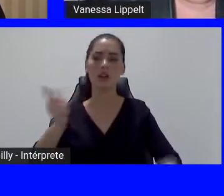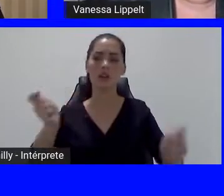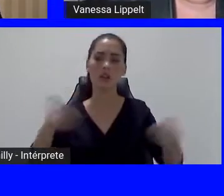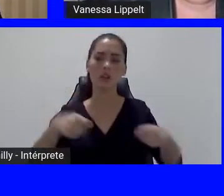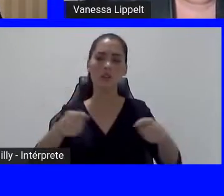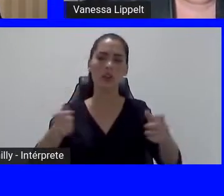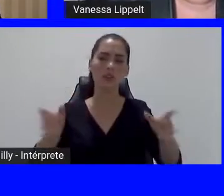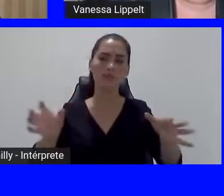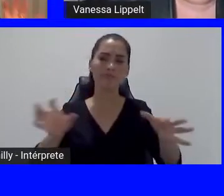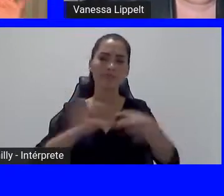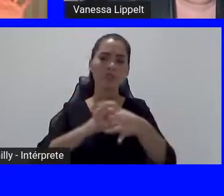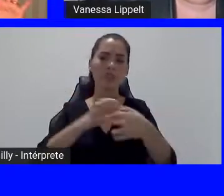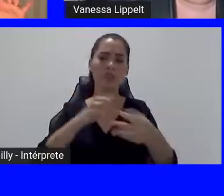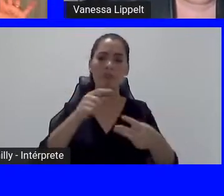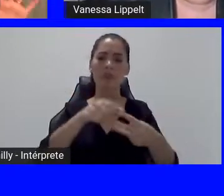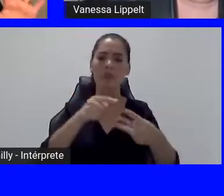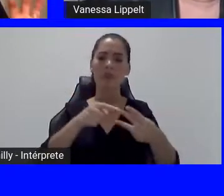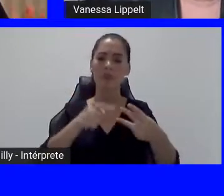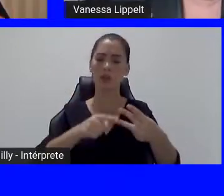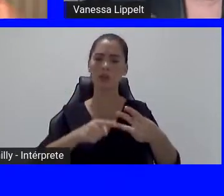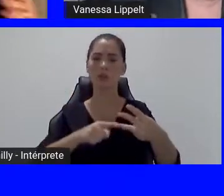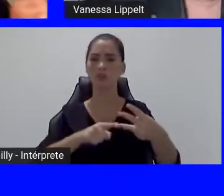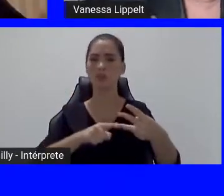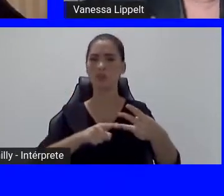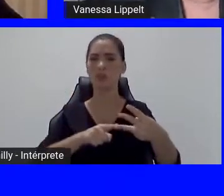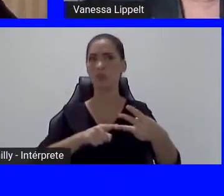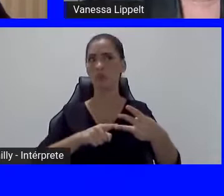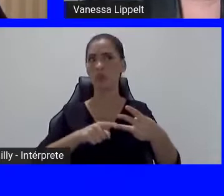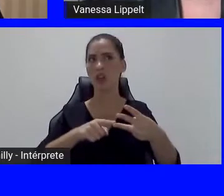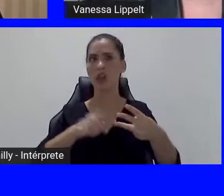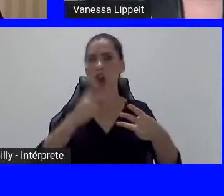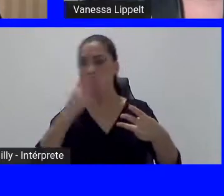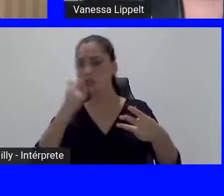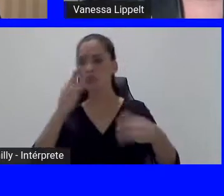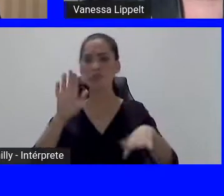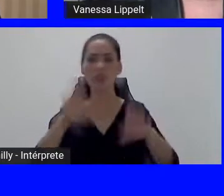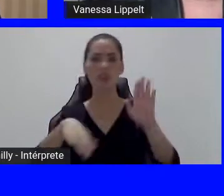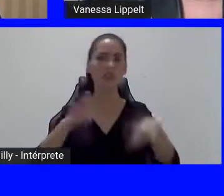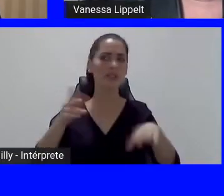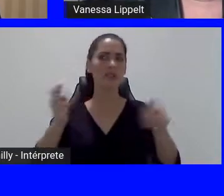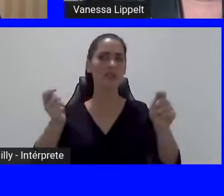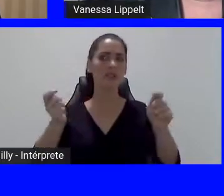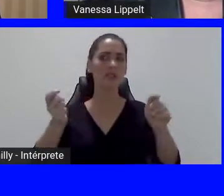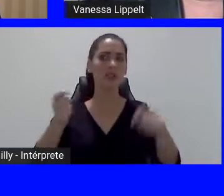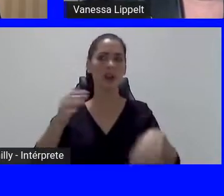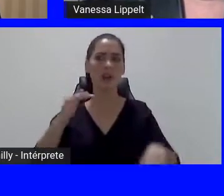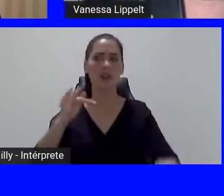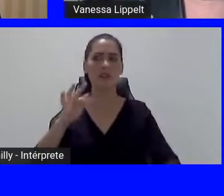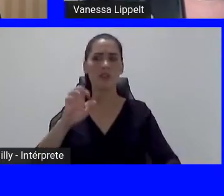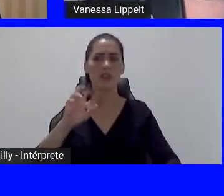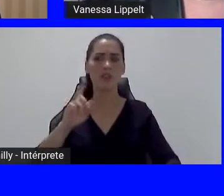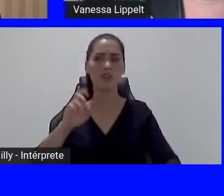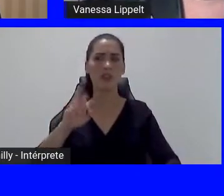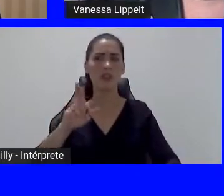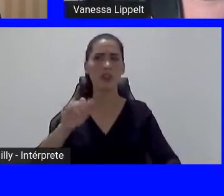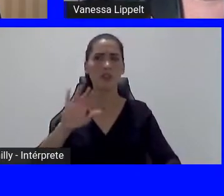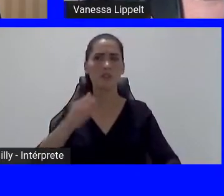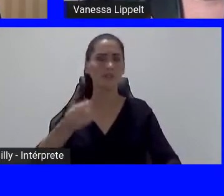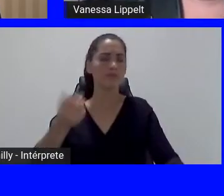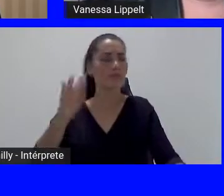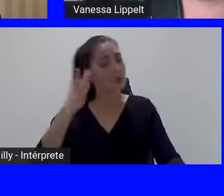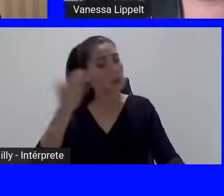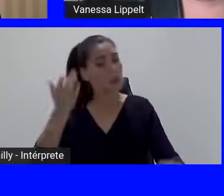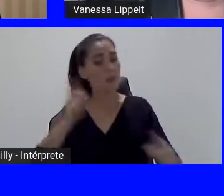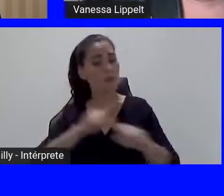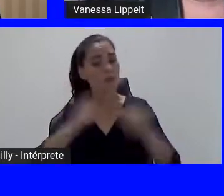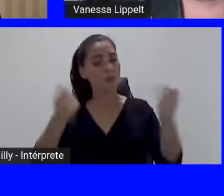partidos. Não necessariamente com federação, isso requer todo um estudo e uma análise regional. Eu vou interromper um pouquinho o